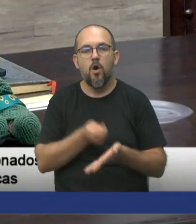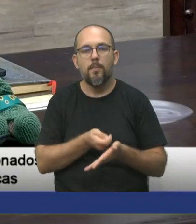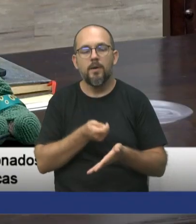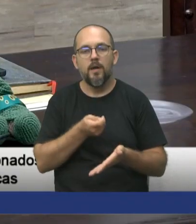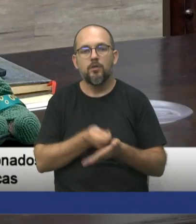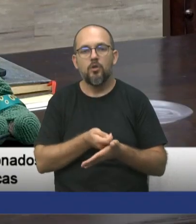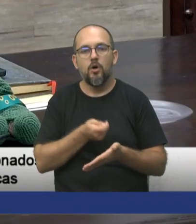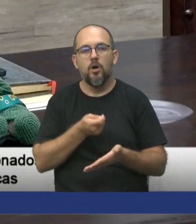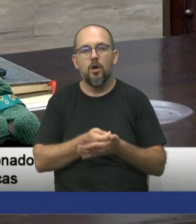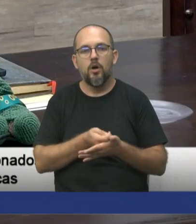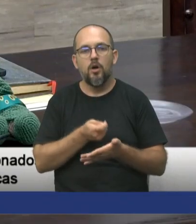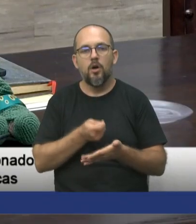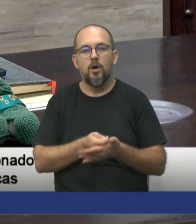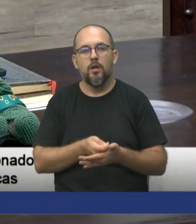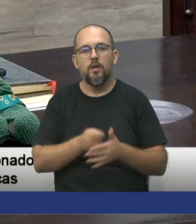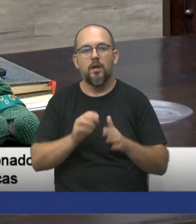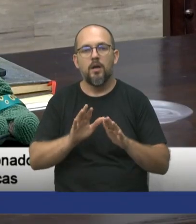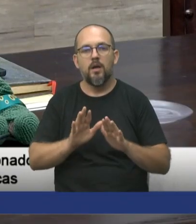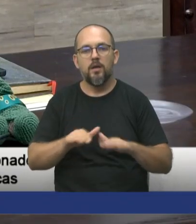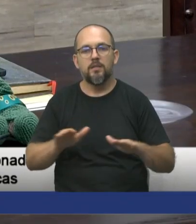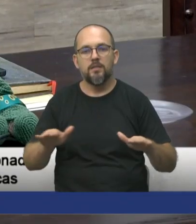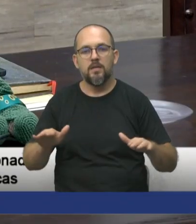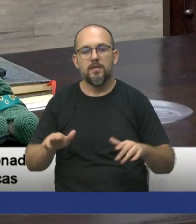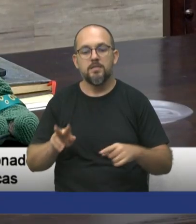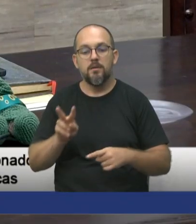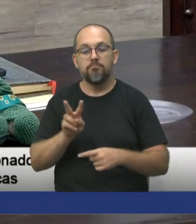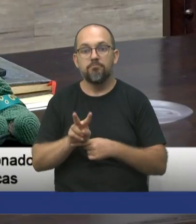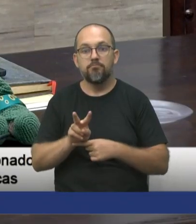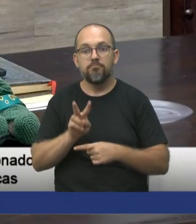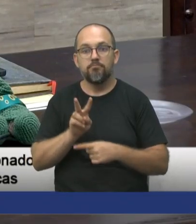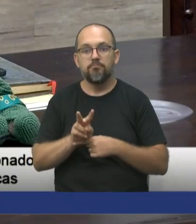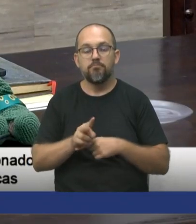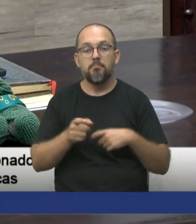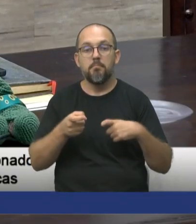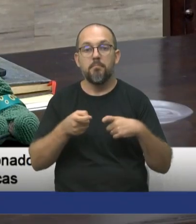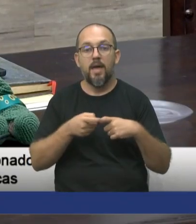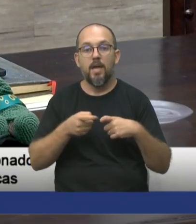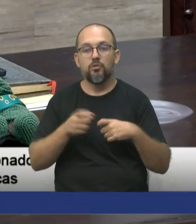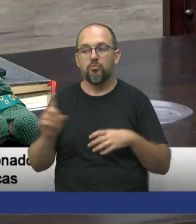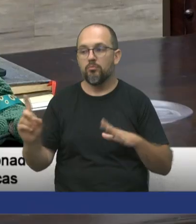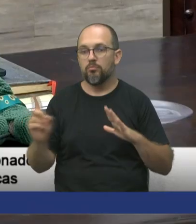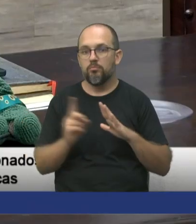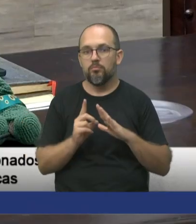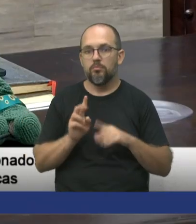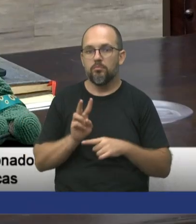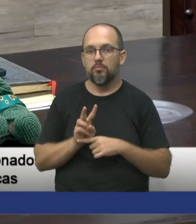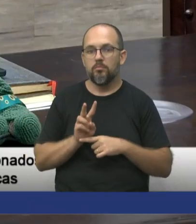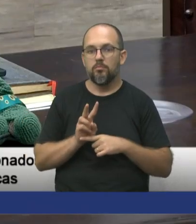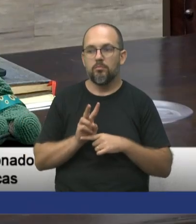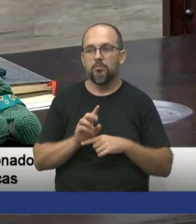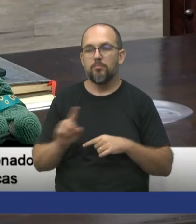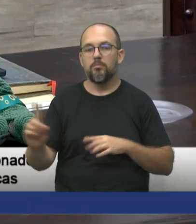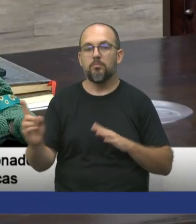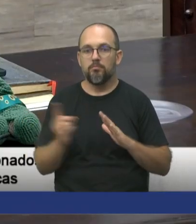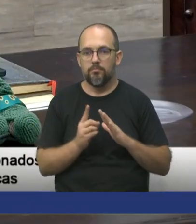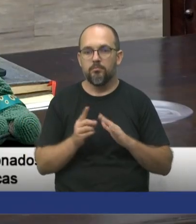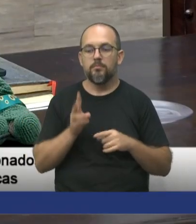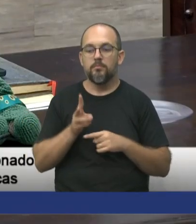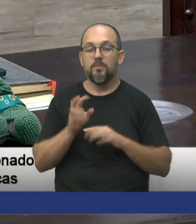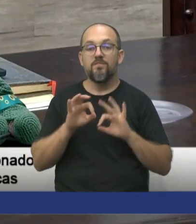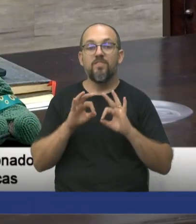da criança estar sendo supervisionada por uma equipe médica, por uma equipe de saúde da família, por uma equipe que